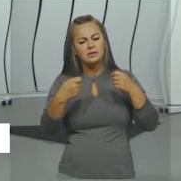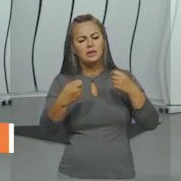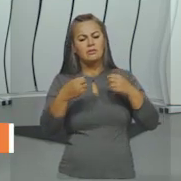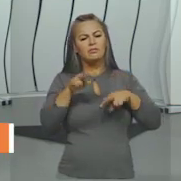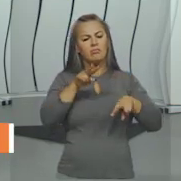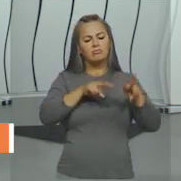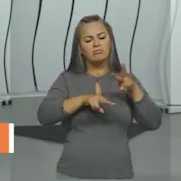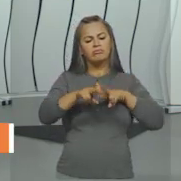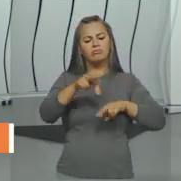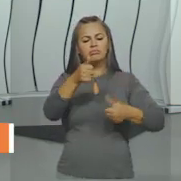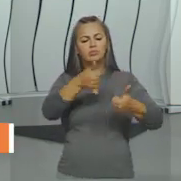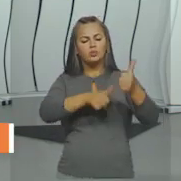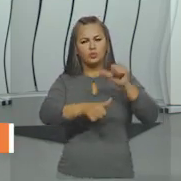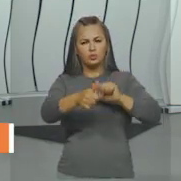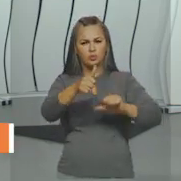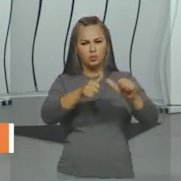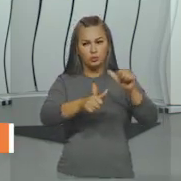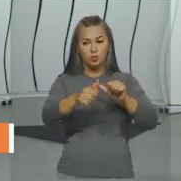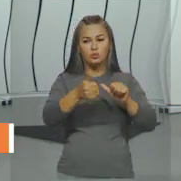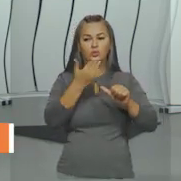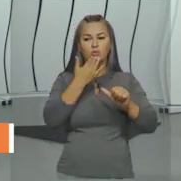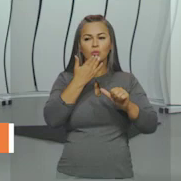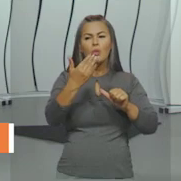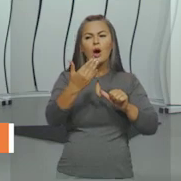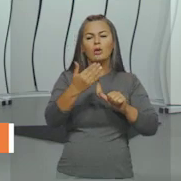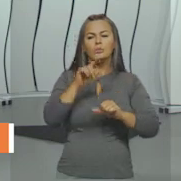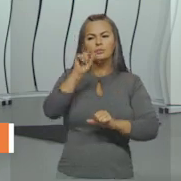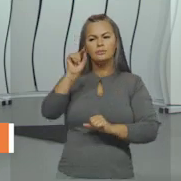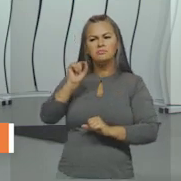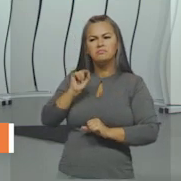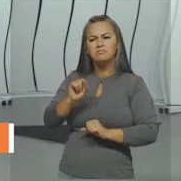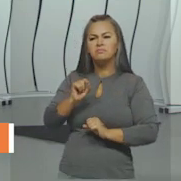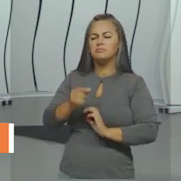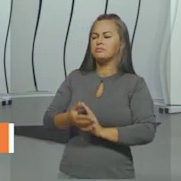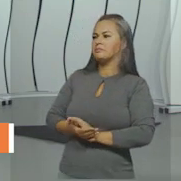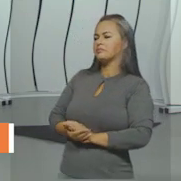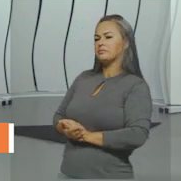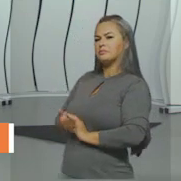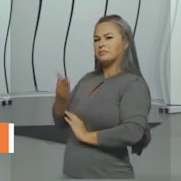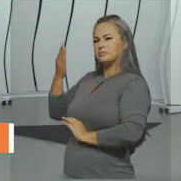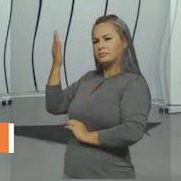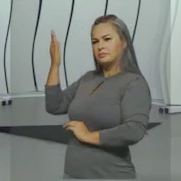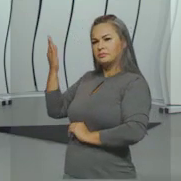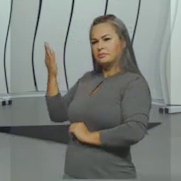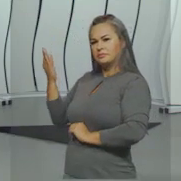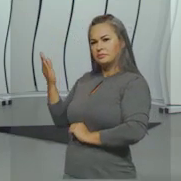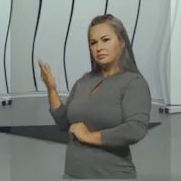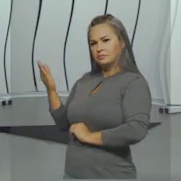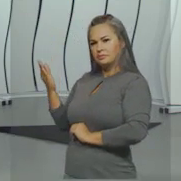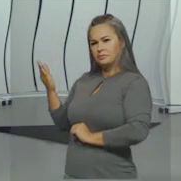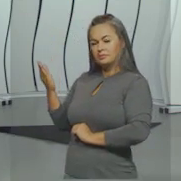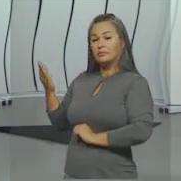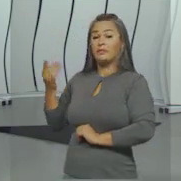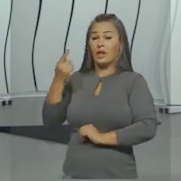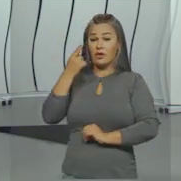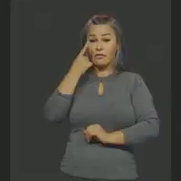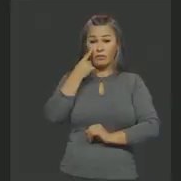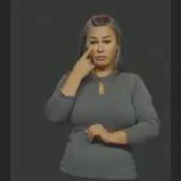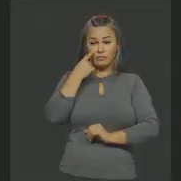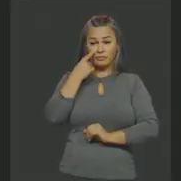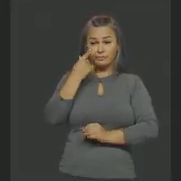influenciando a sua vida? Então, os estudiosos da meteorologia, eles vão estudar e acompanhar a temperatura diária de uma